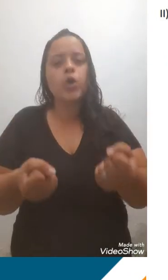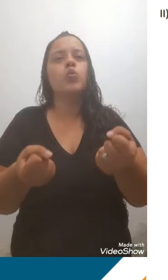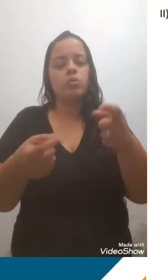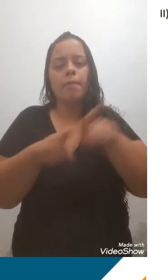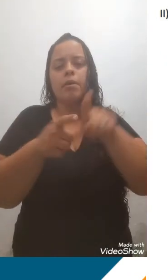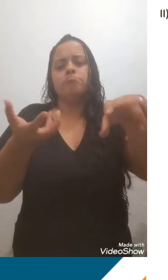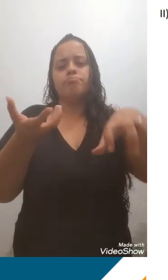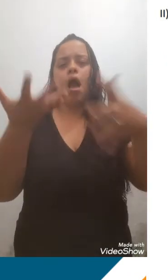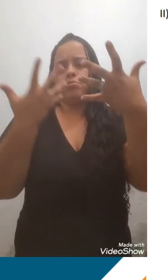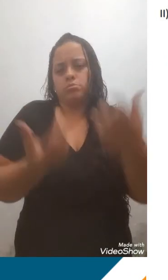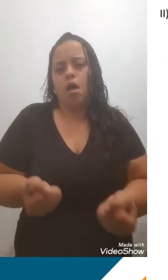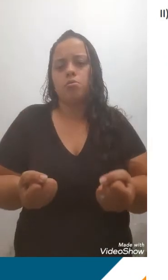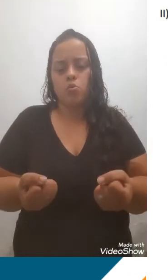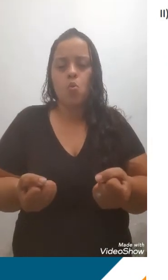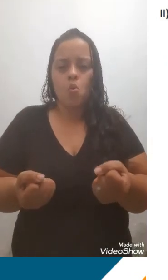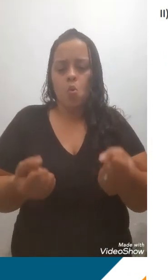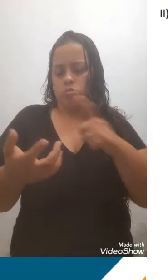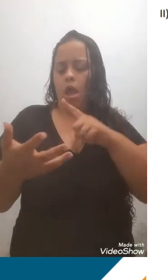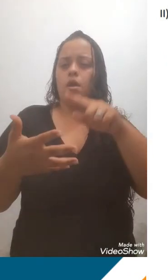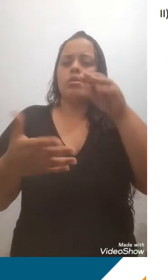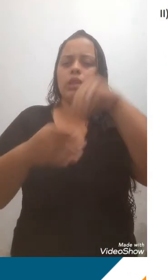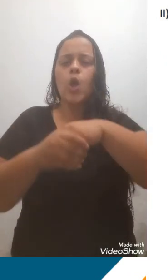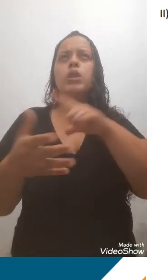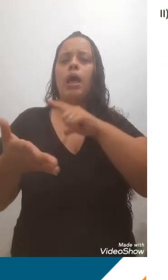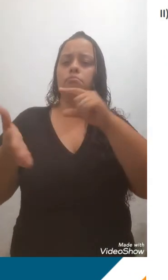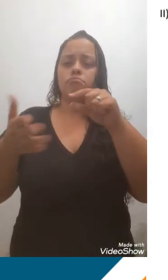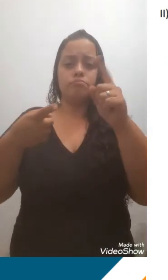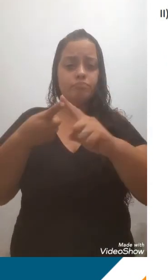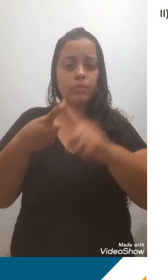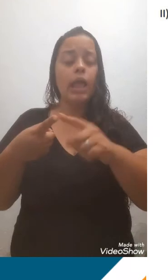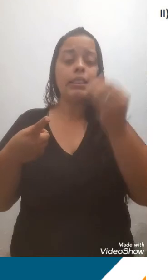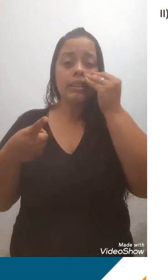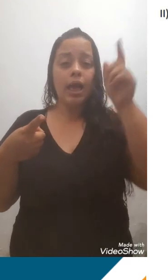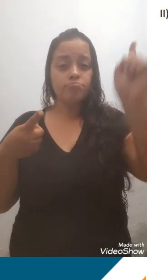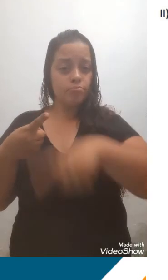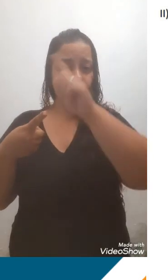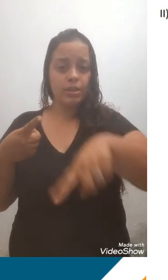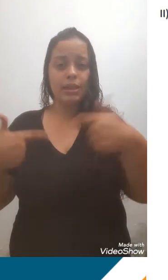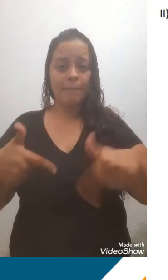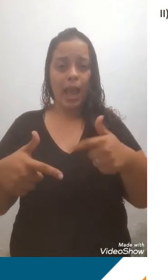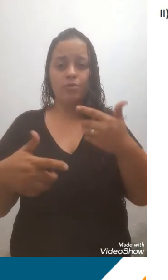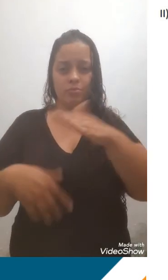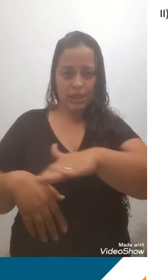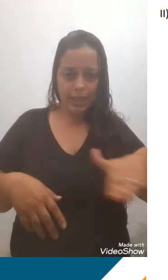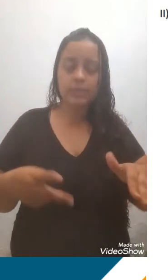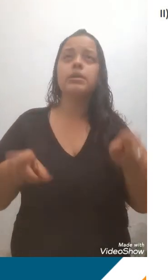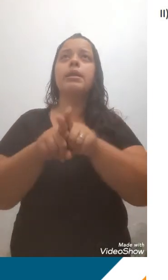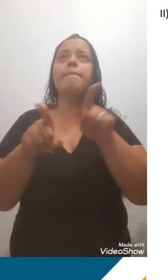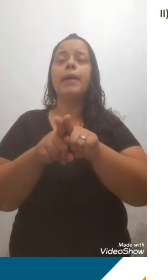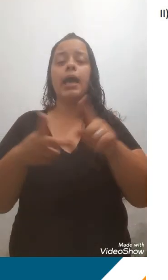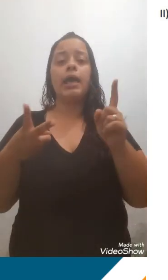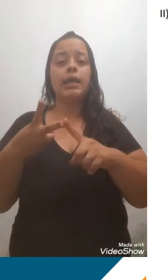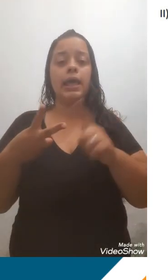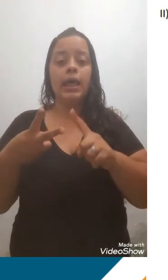pelo parlamento. Uma dessas demandas foi a proibição do trabalho infantil, né? E outra demanda muito interessante